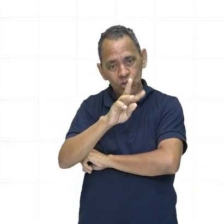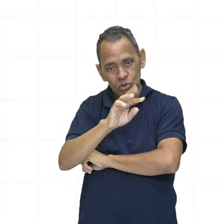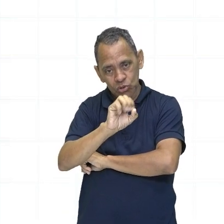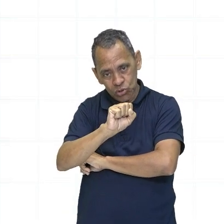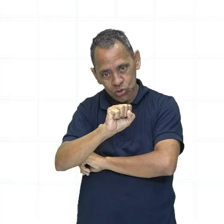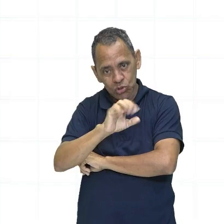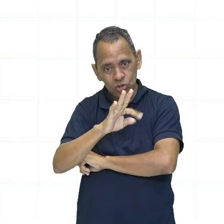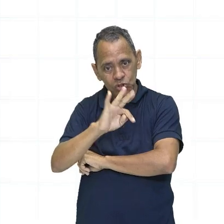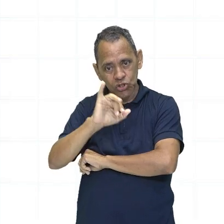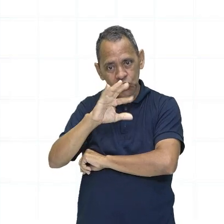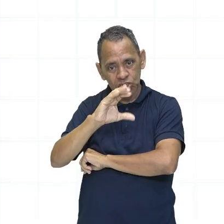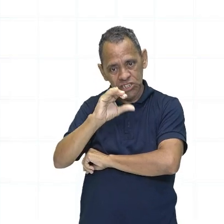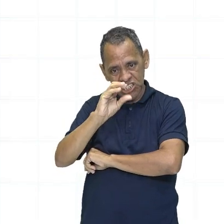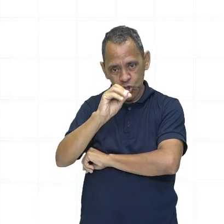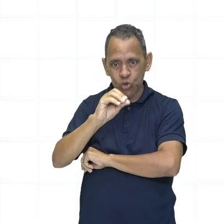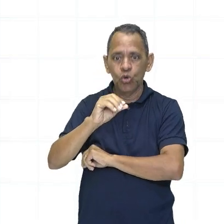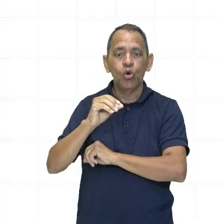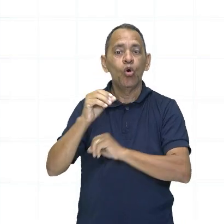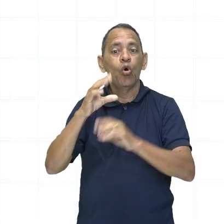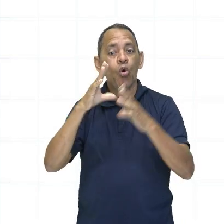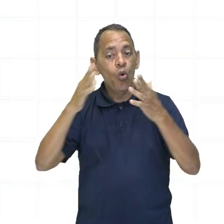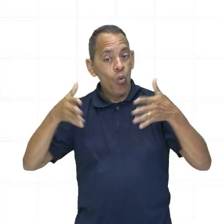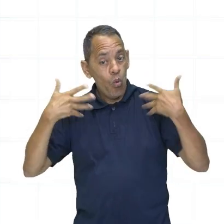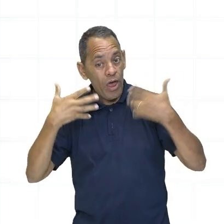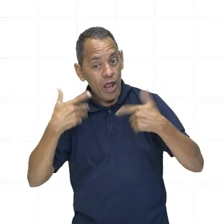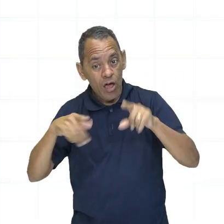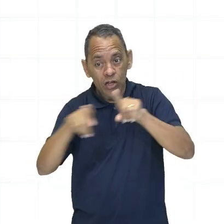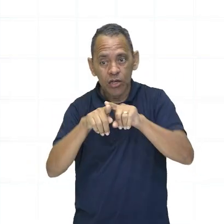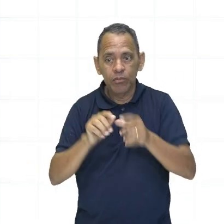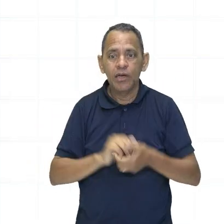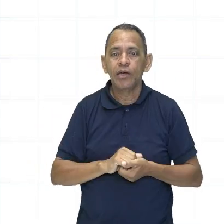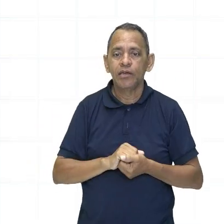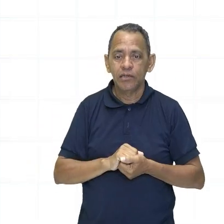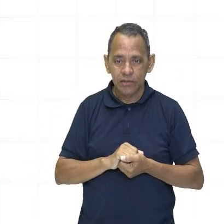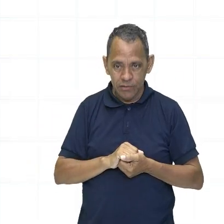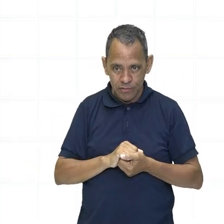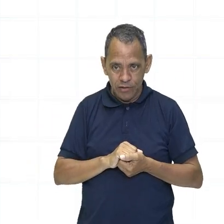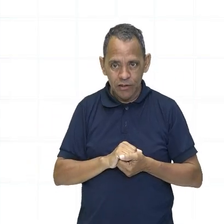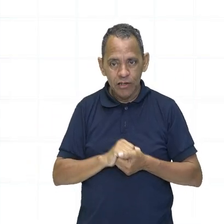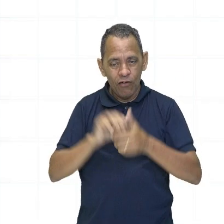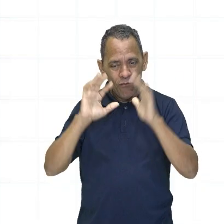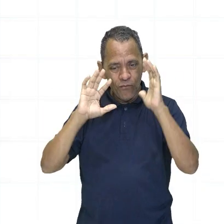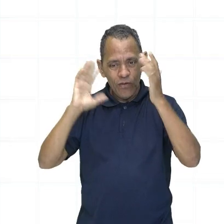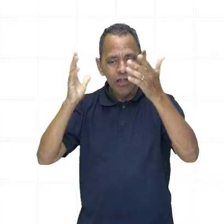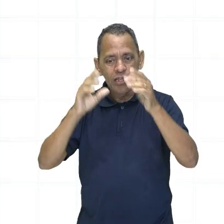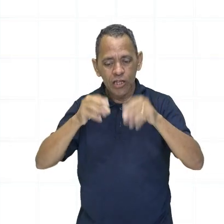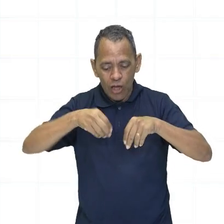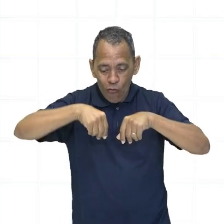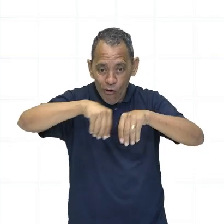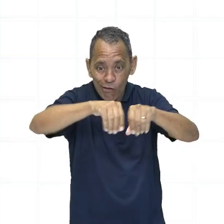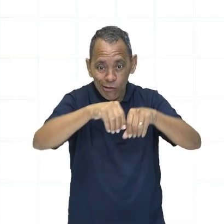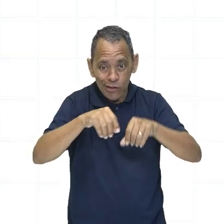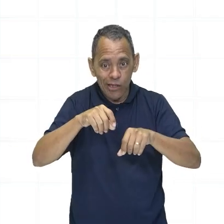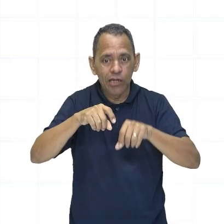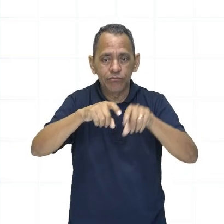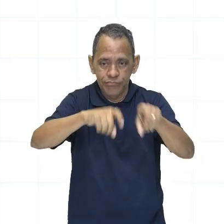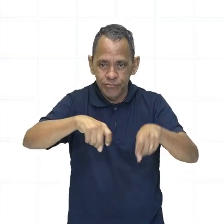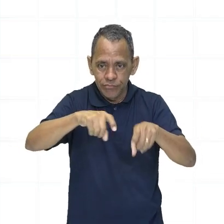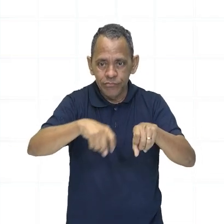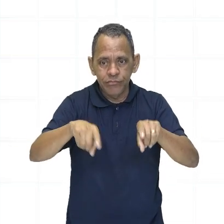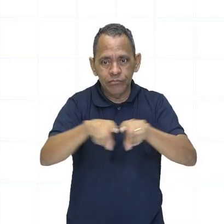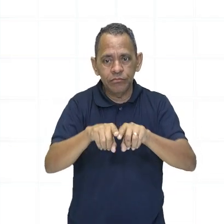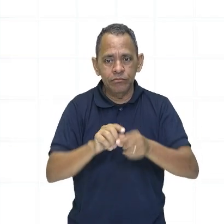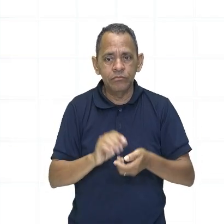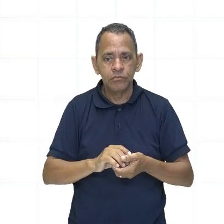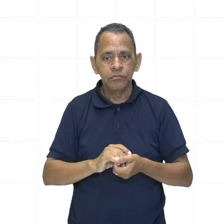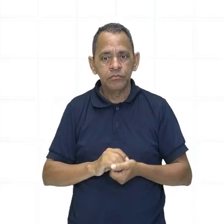de verão do hemisfério norte, que exaltava a fertilidade da terra e a expectativa pelas